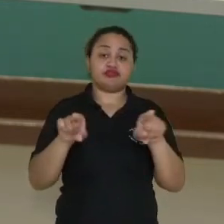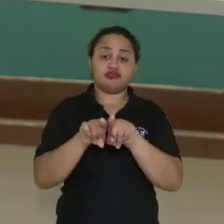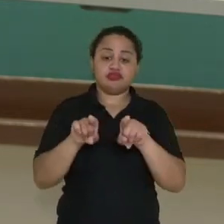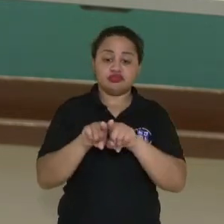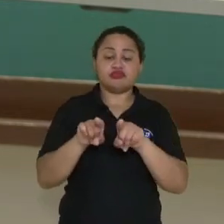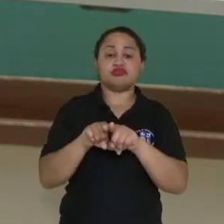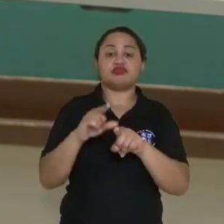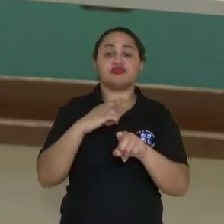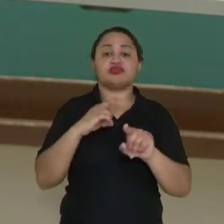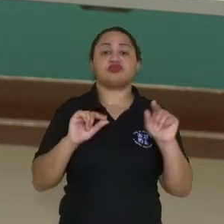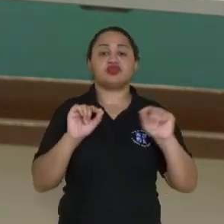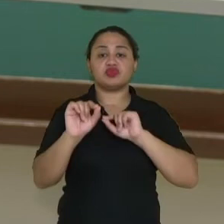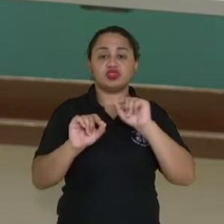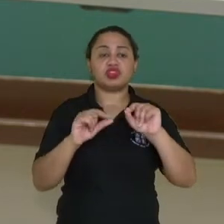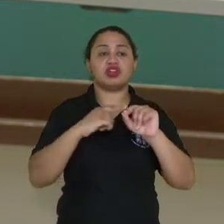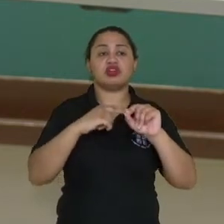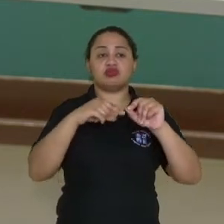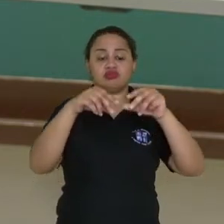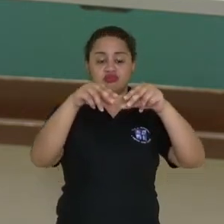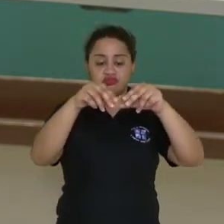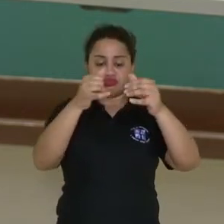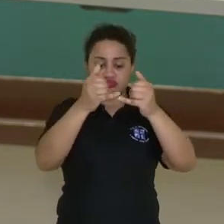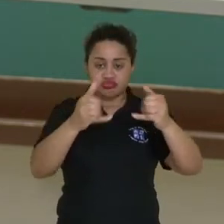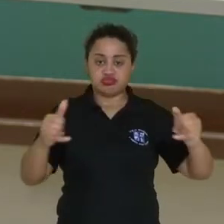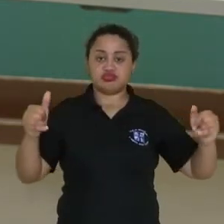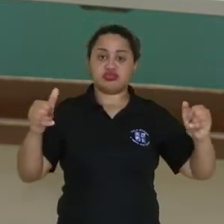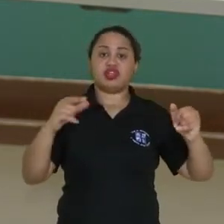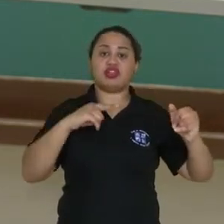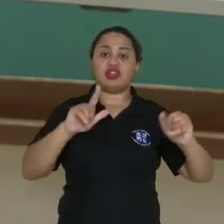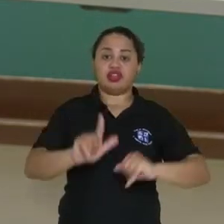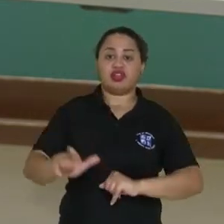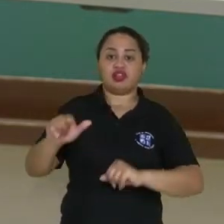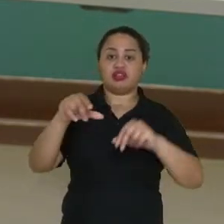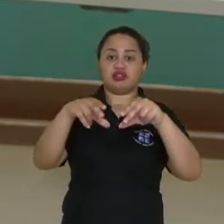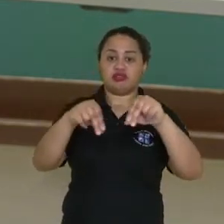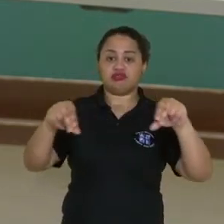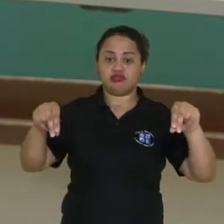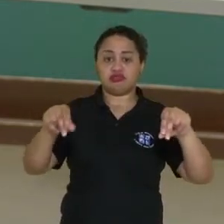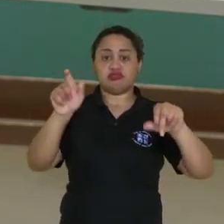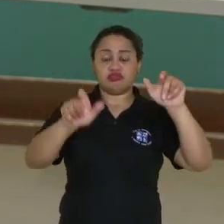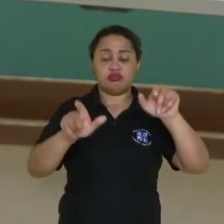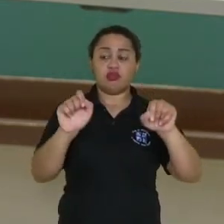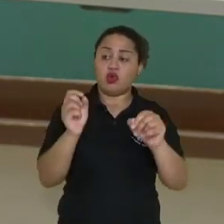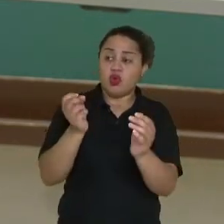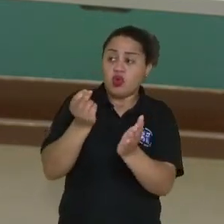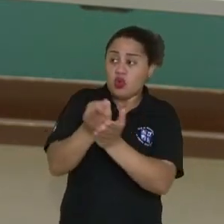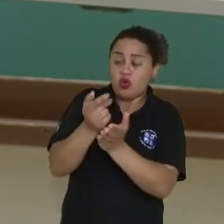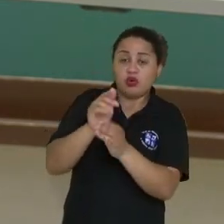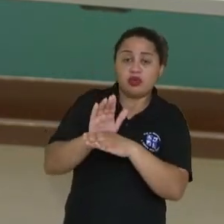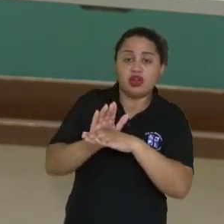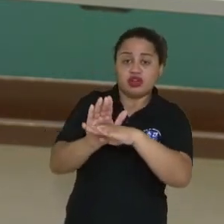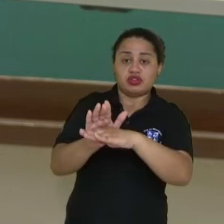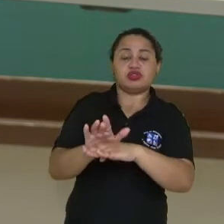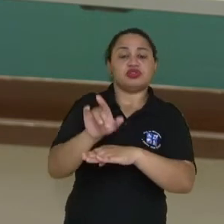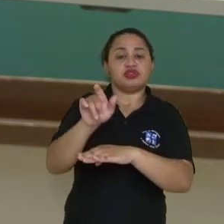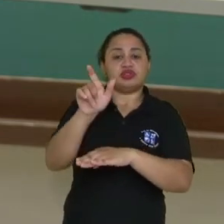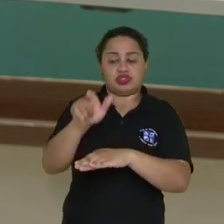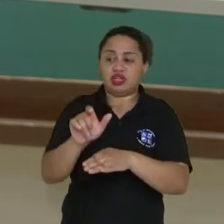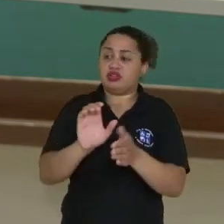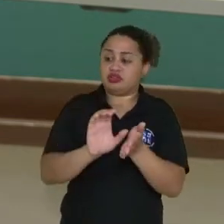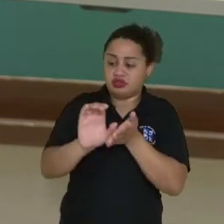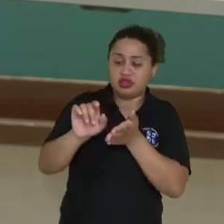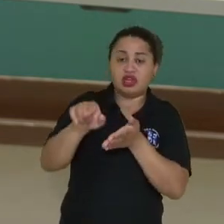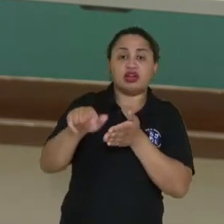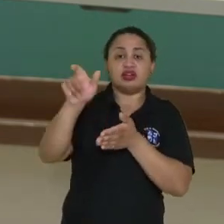juntamente com isso a gente encontra ali pendurado nos barbantes a literatura de cordel para que as pessoas possam comprar, ajudando assim também na renda do